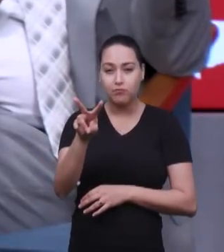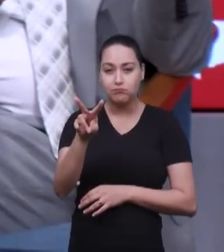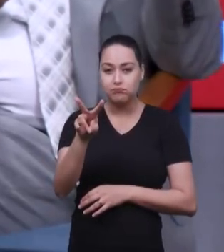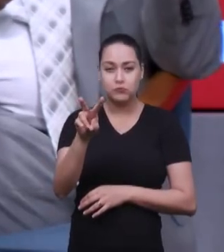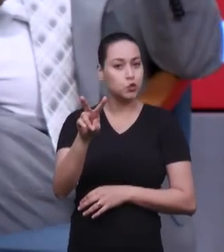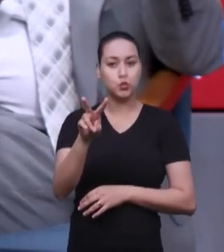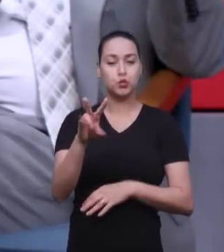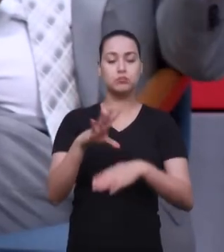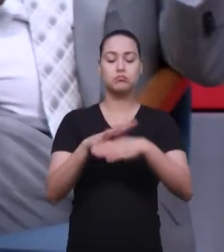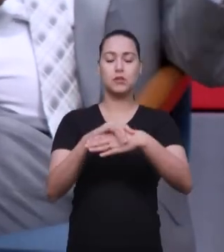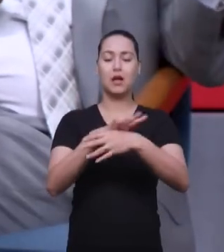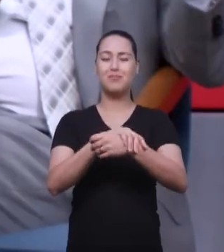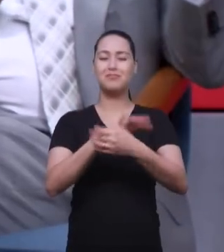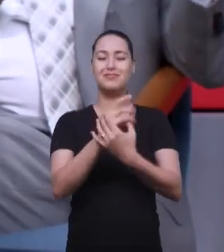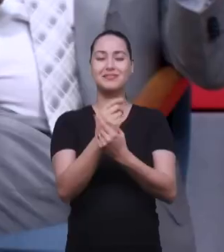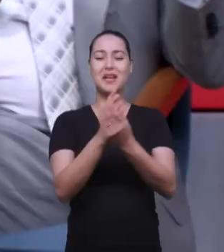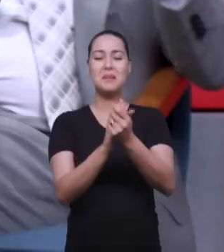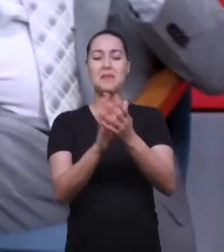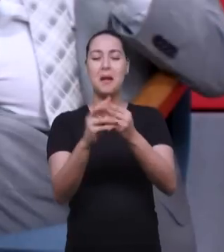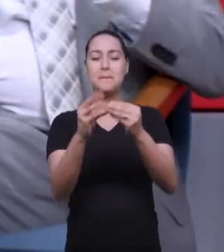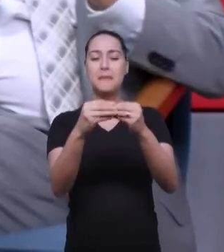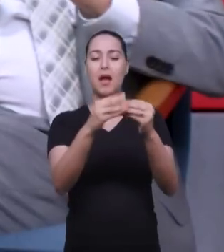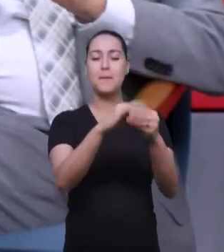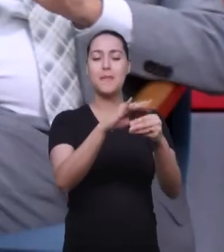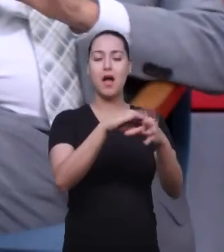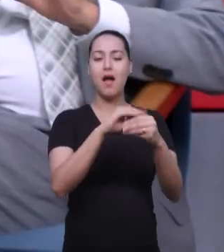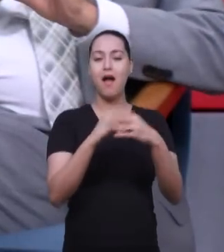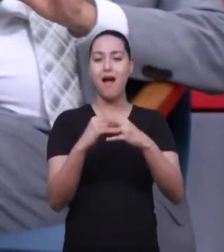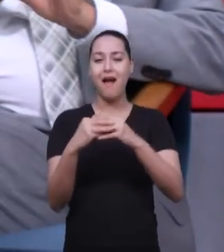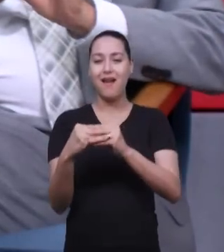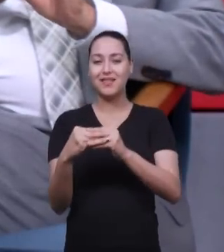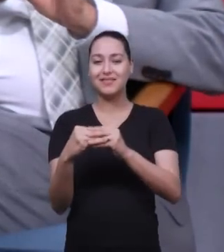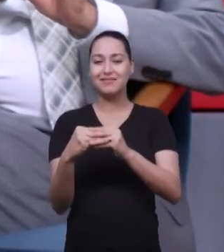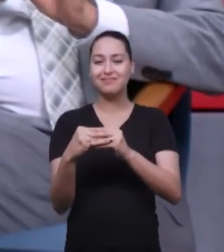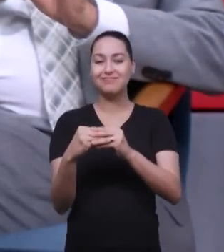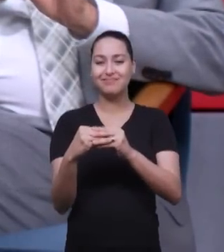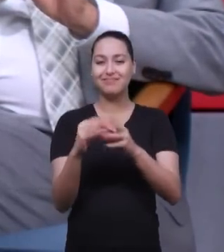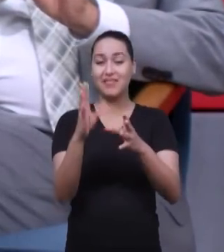o ver, né? Ele queria tocar. Então ele vem